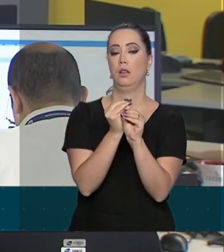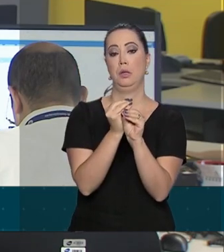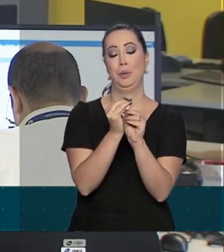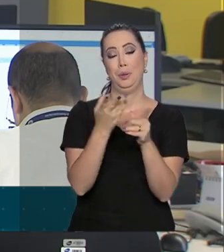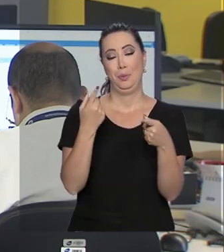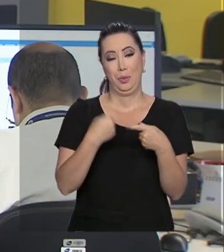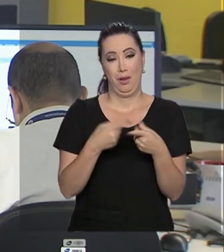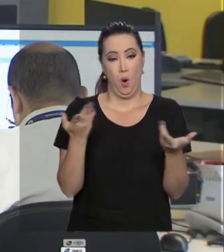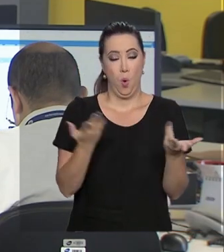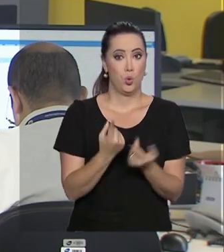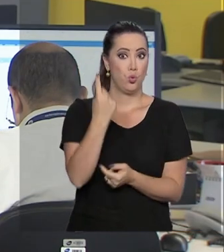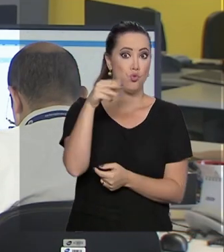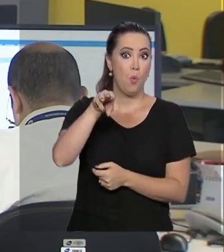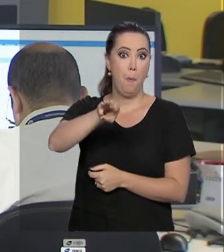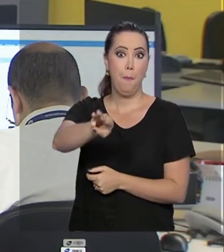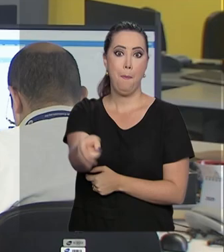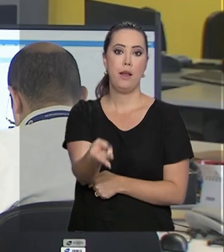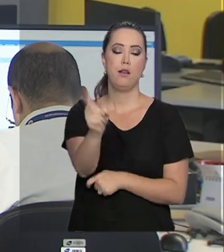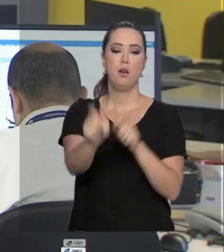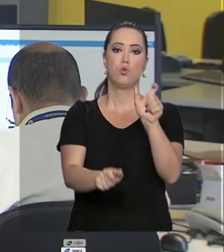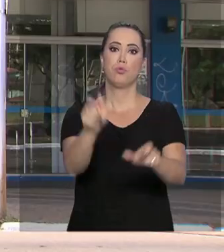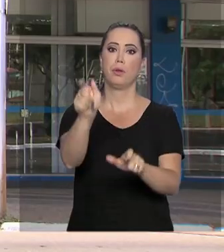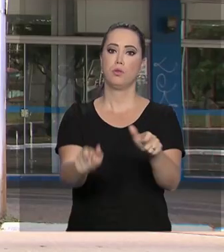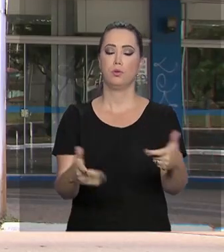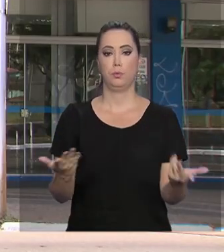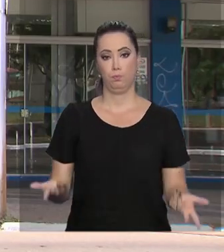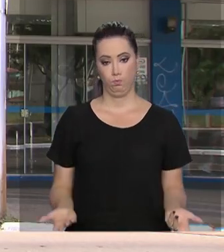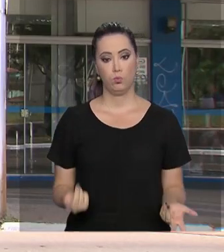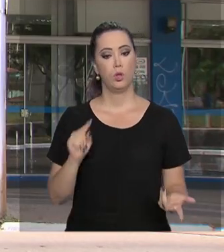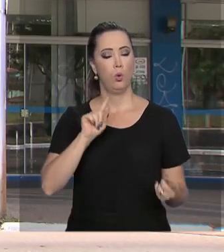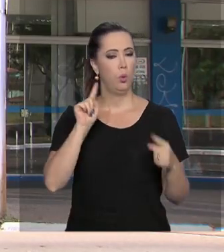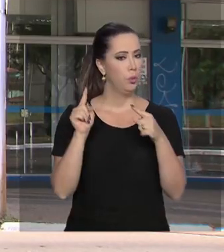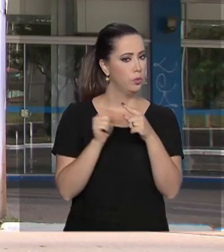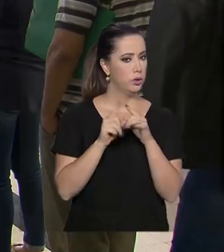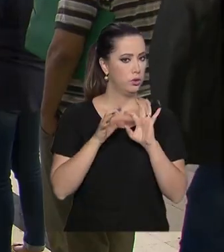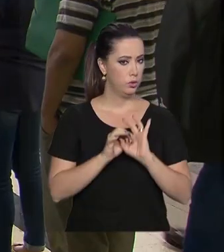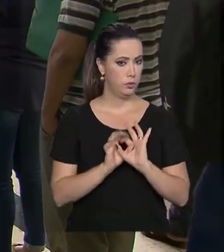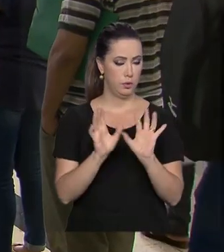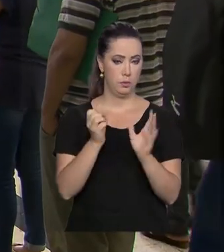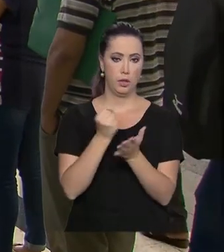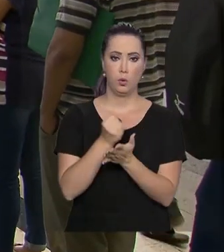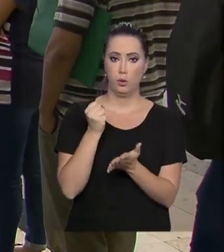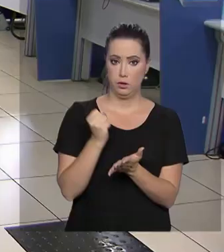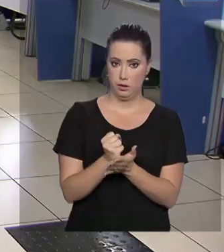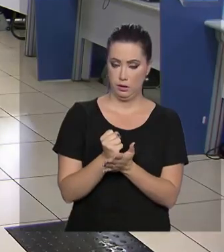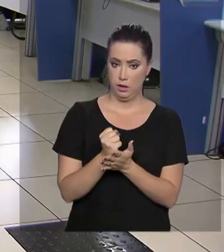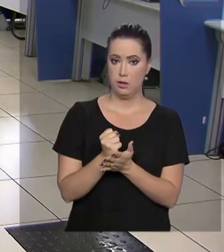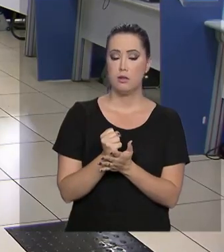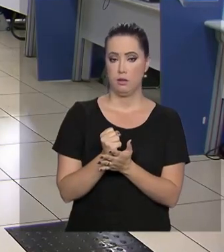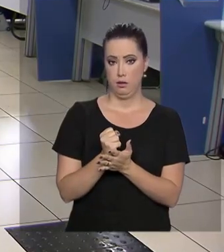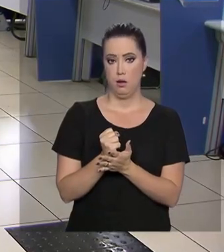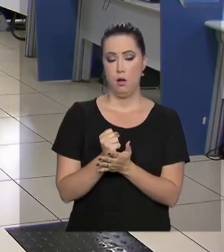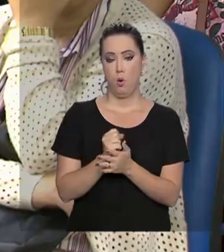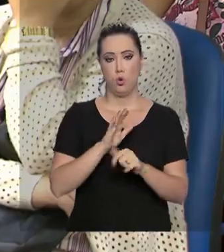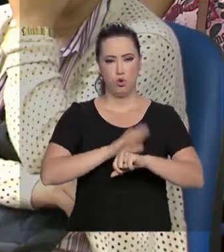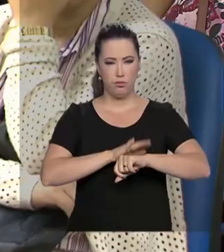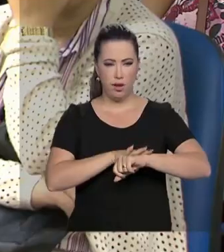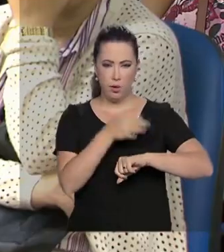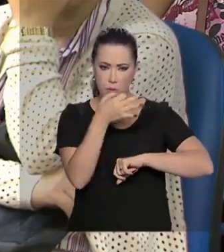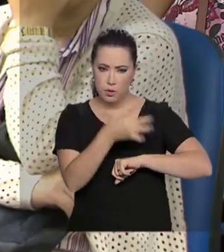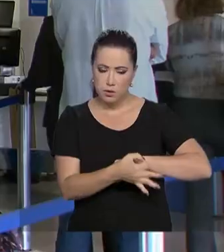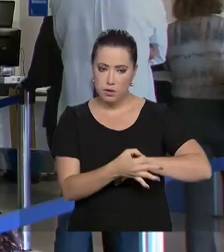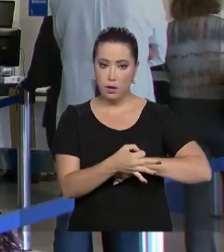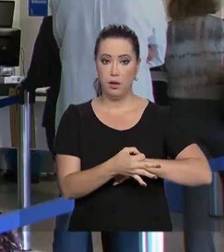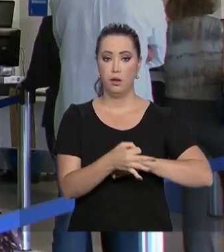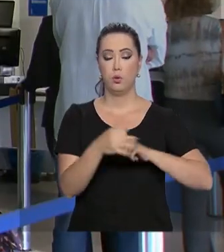que hoje chega a 1,8 milhão de pessoas. Essa medida autoriza a contratação temporária de servidores civis federais